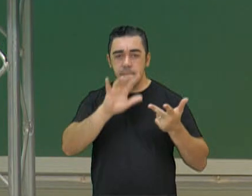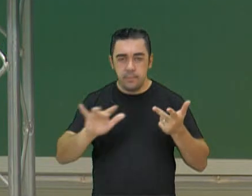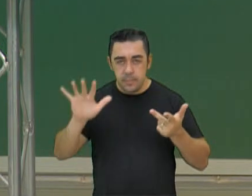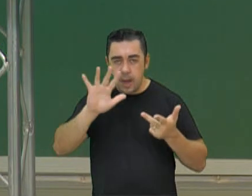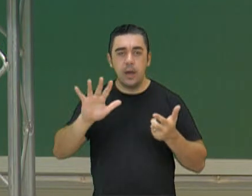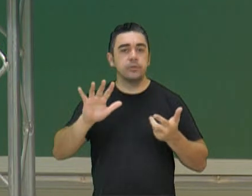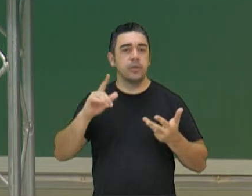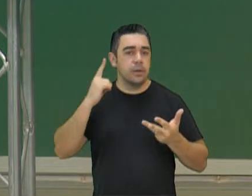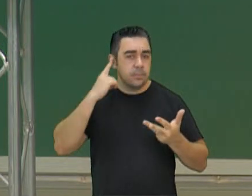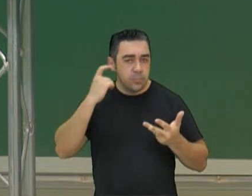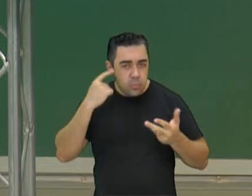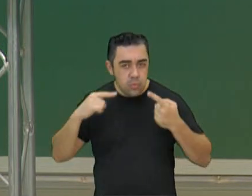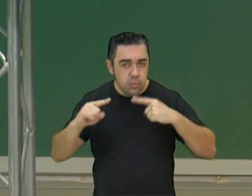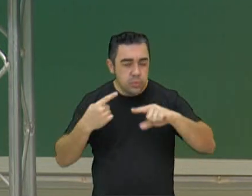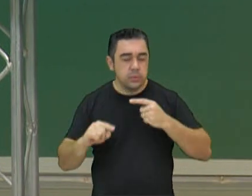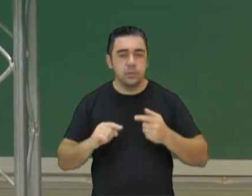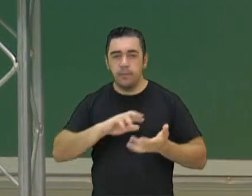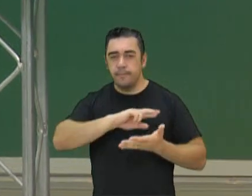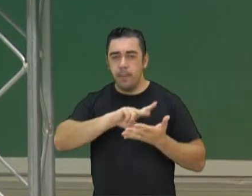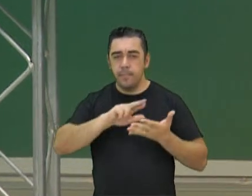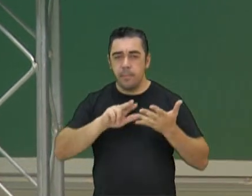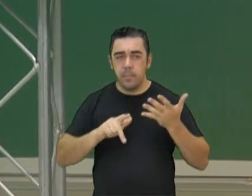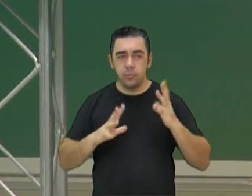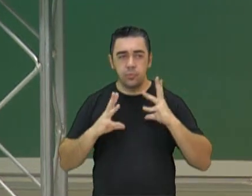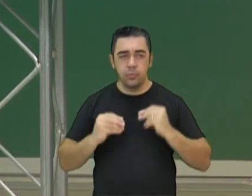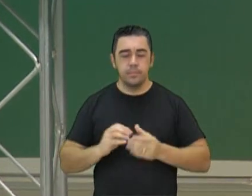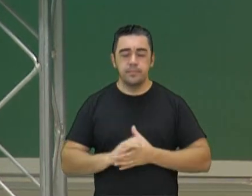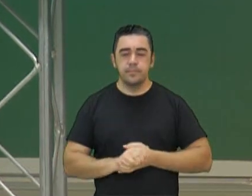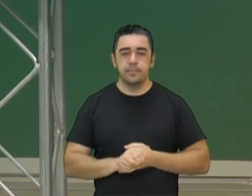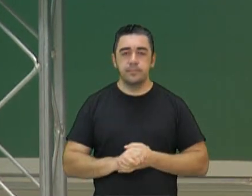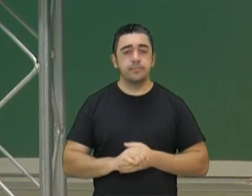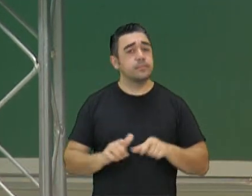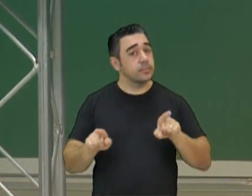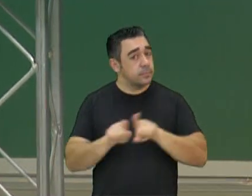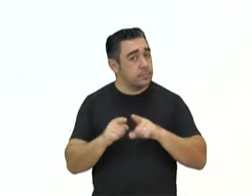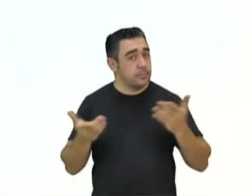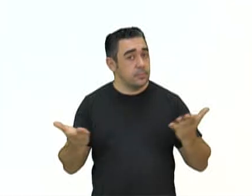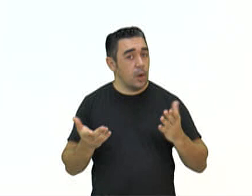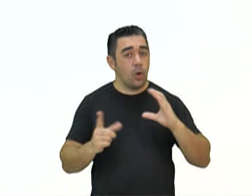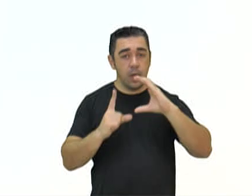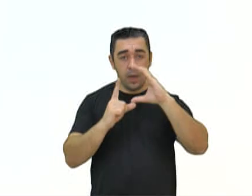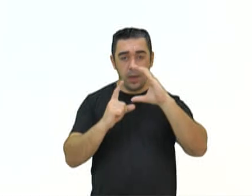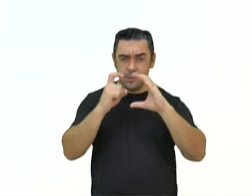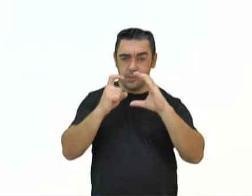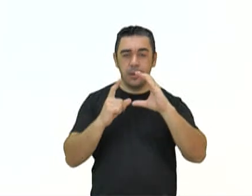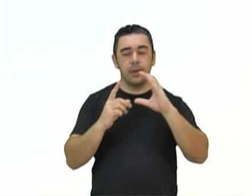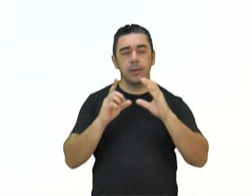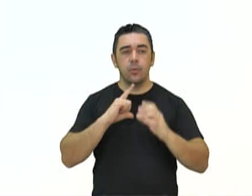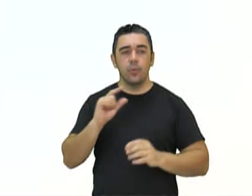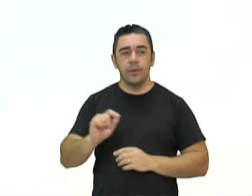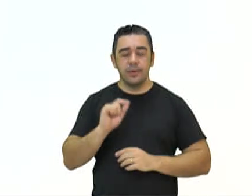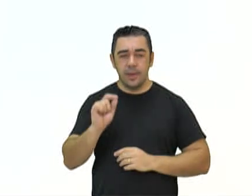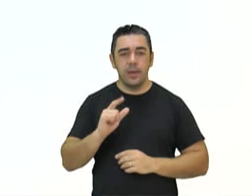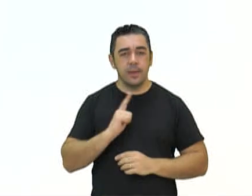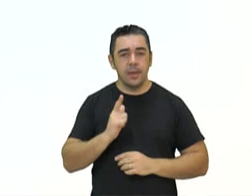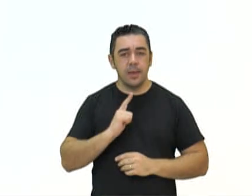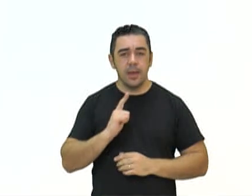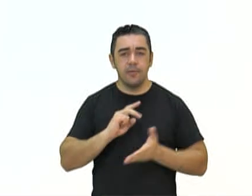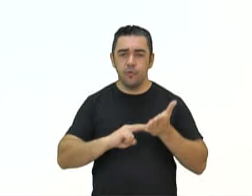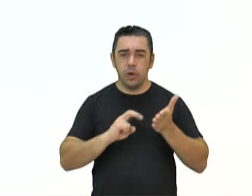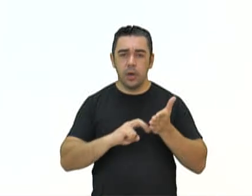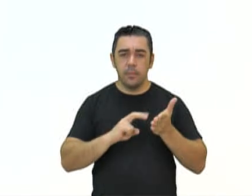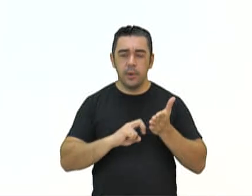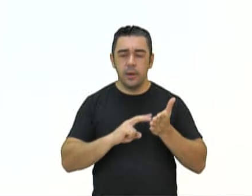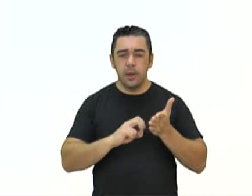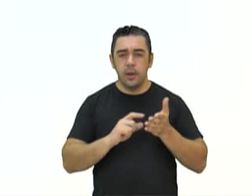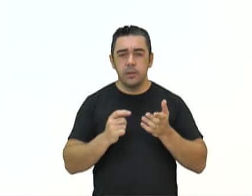imagens, música e tudo mais. E existe também o lado em que o vocabulário é restrito e